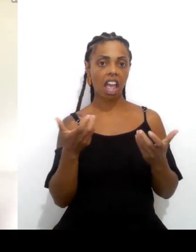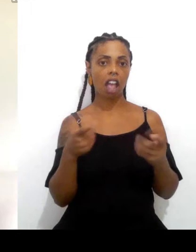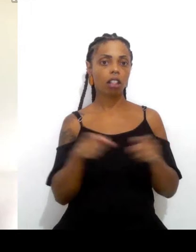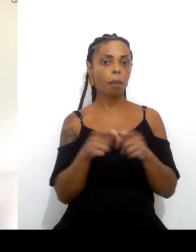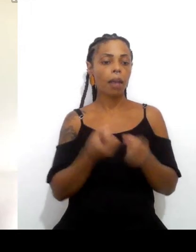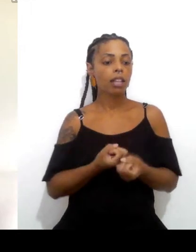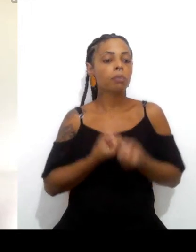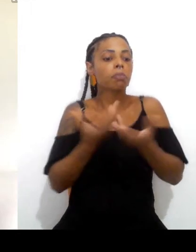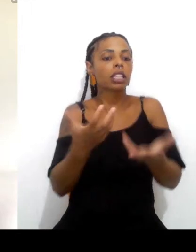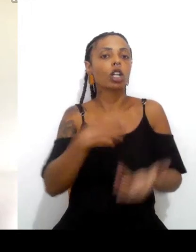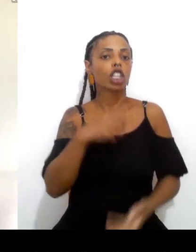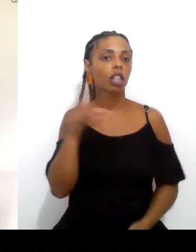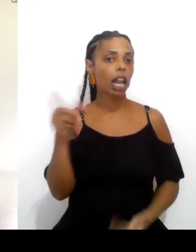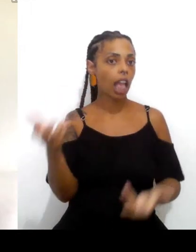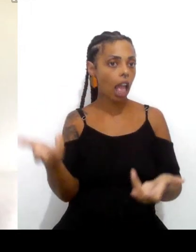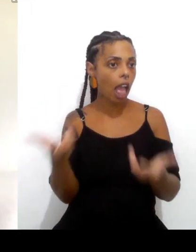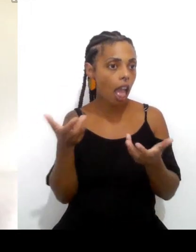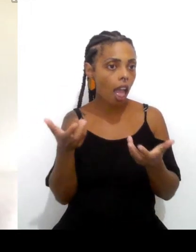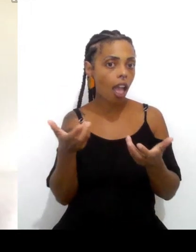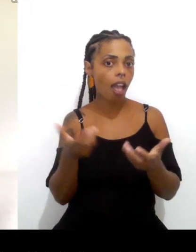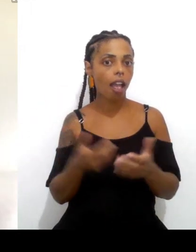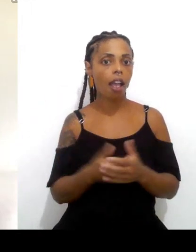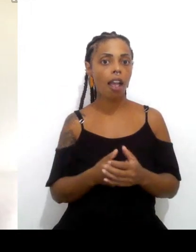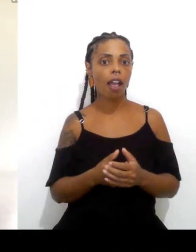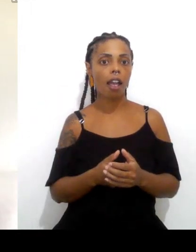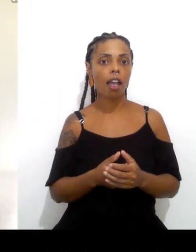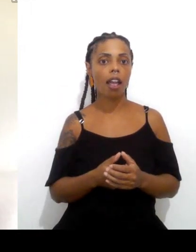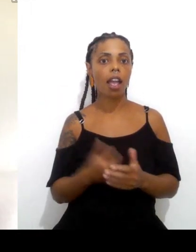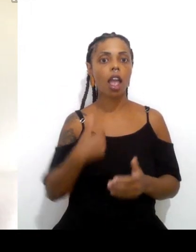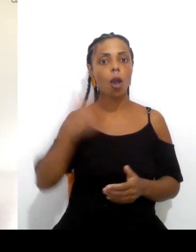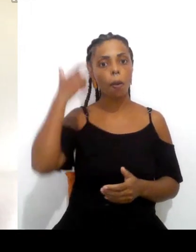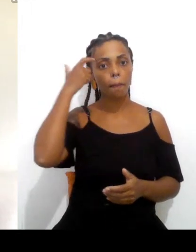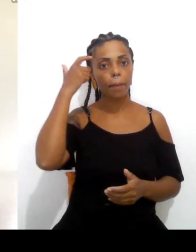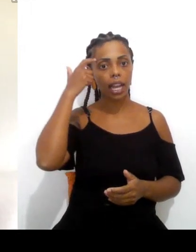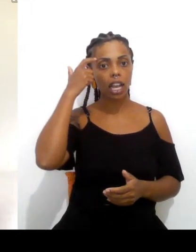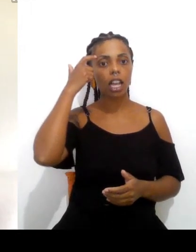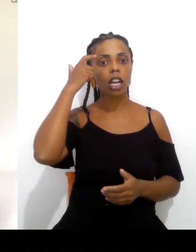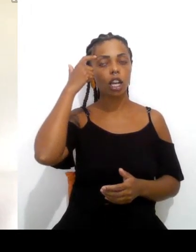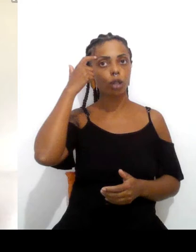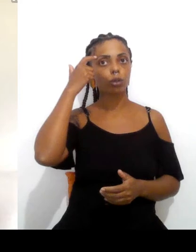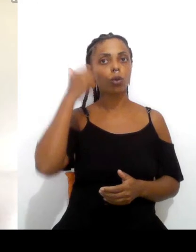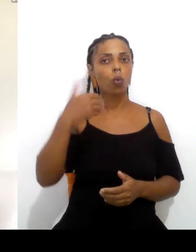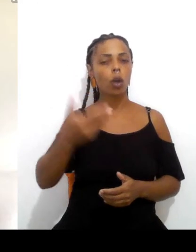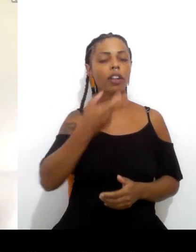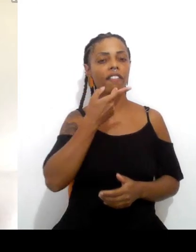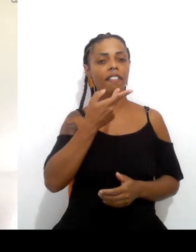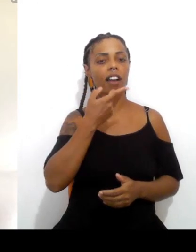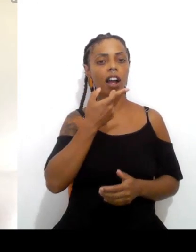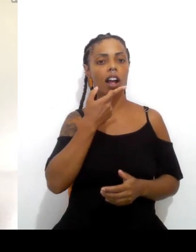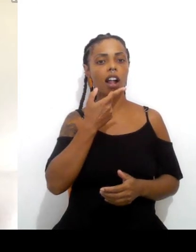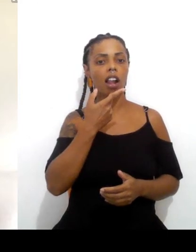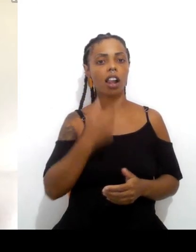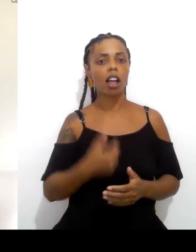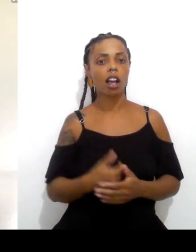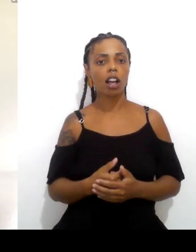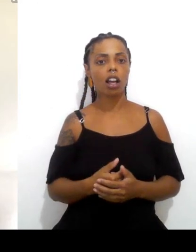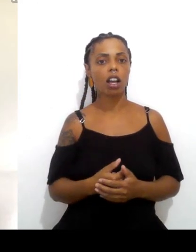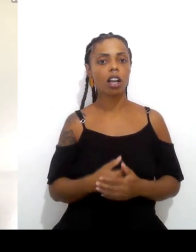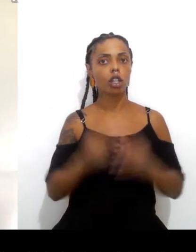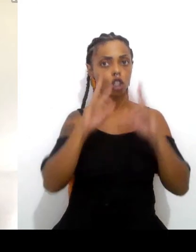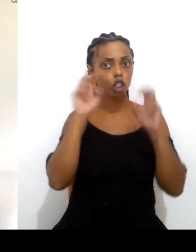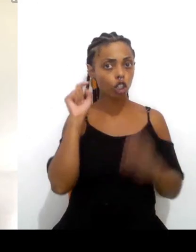como se queira Expressar eu penso que quando se fala É disso